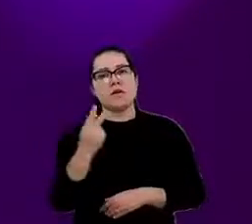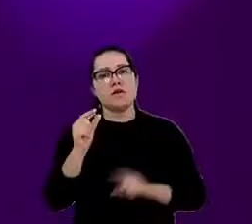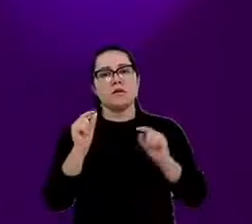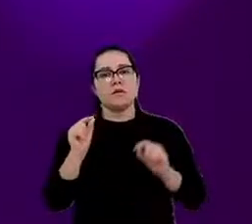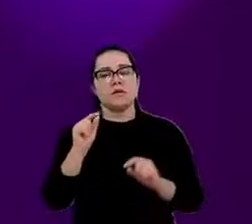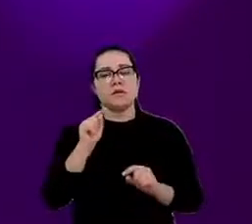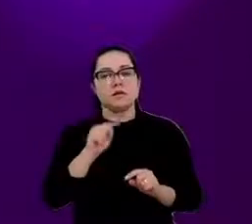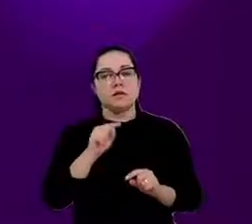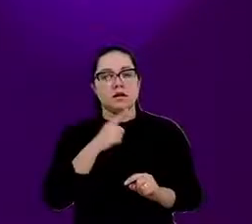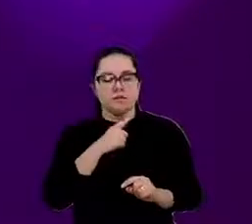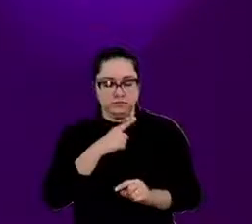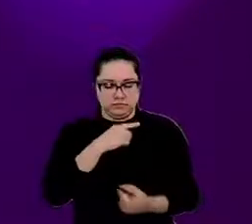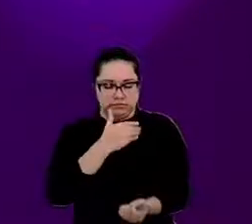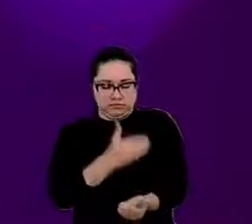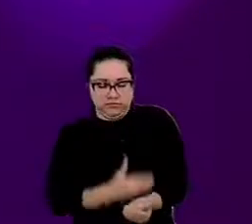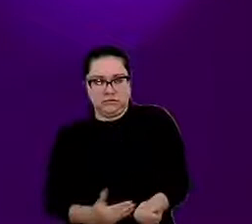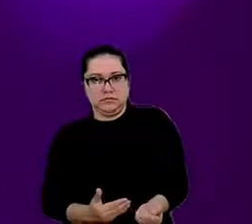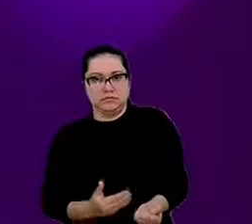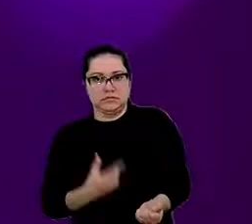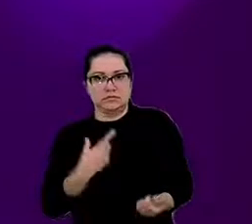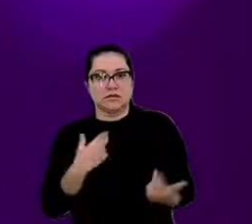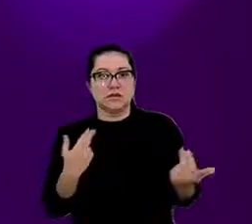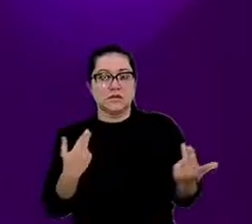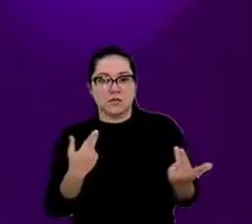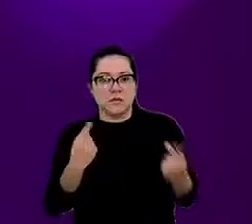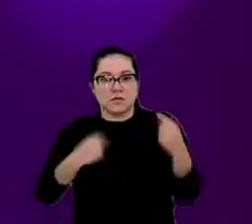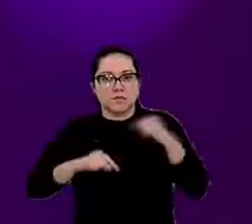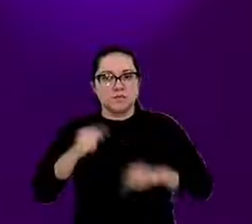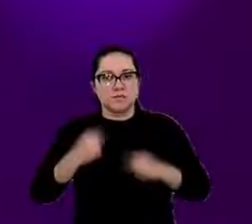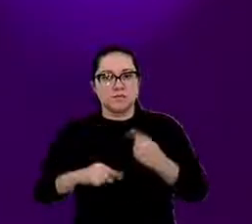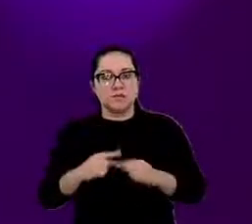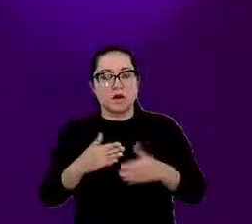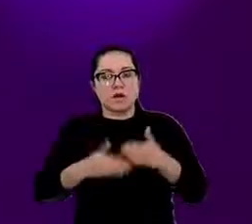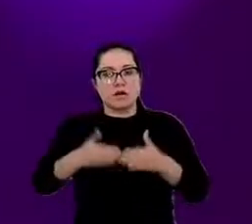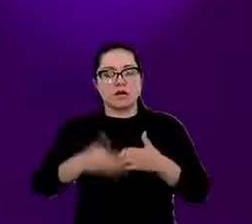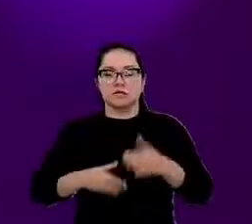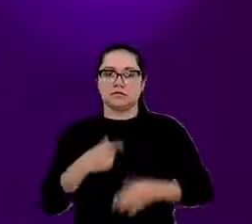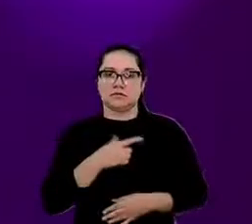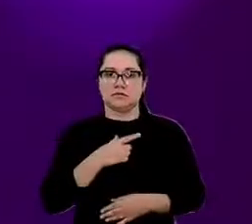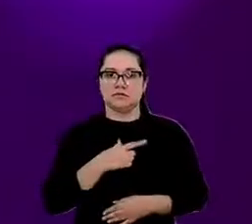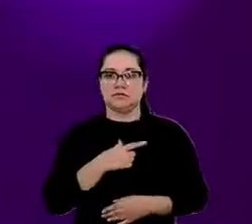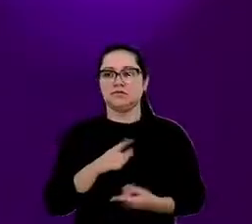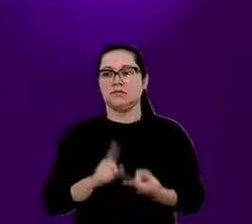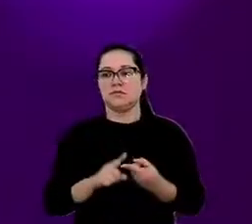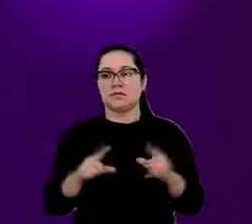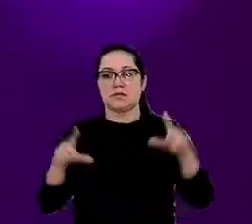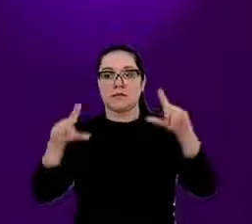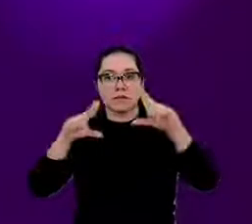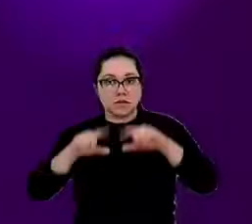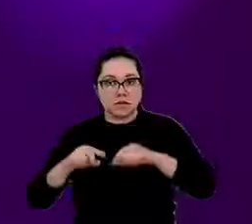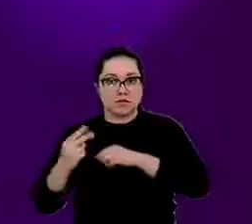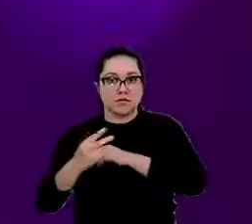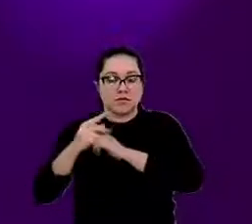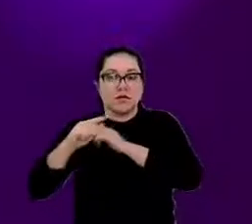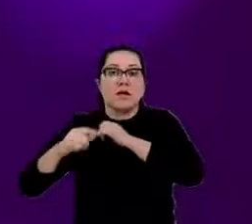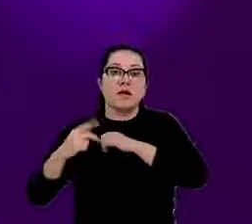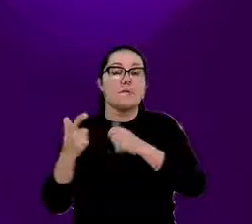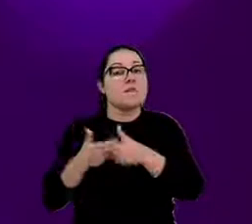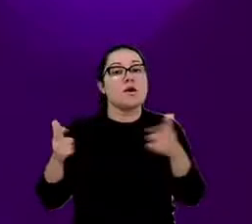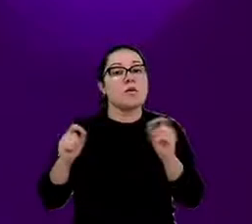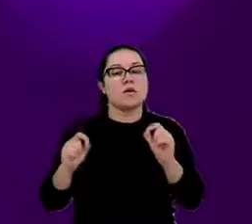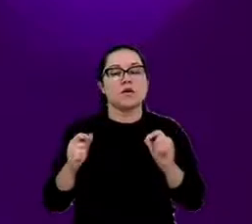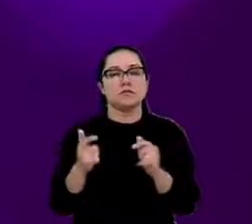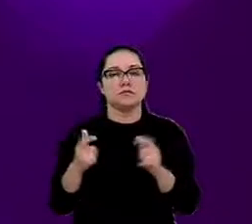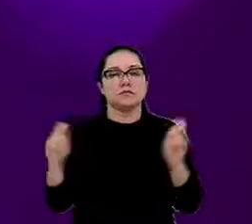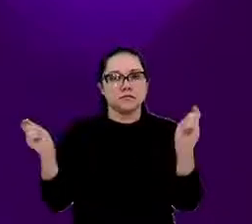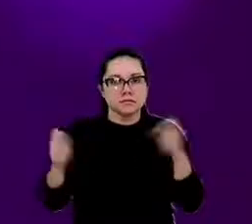lesão limita o fluxo sanguíneo. E quanto menor o valor na realidade, maior a capacidade isquêmica e possibilidade